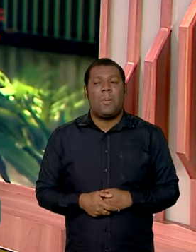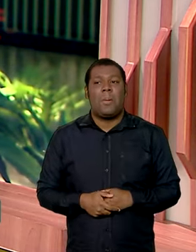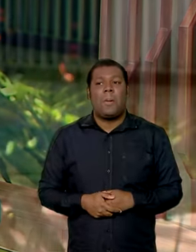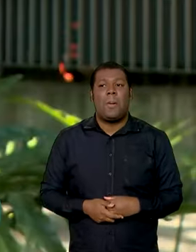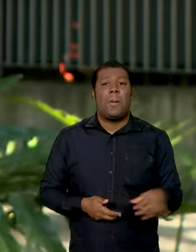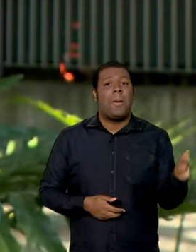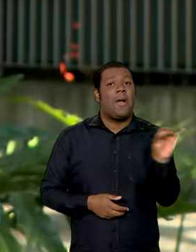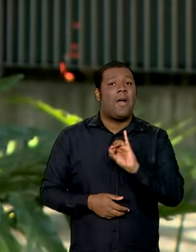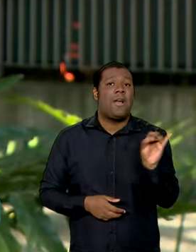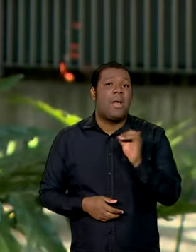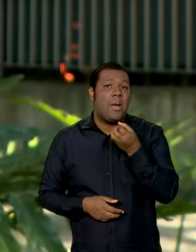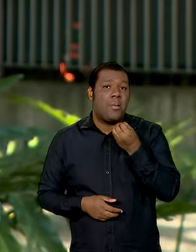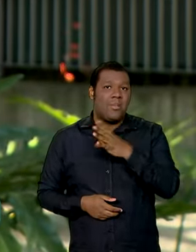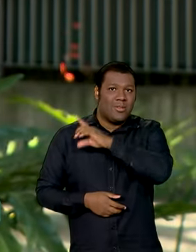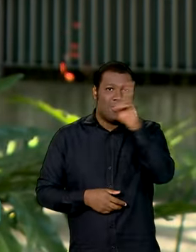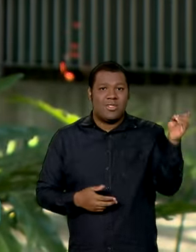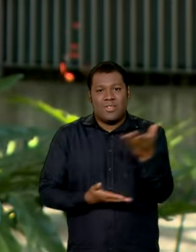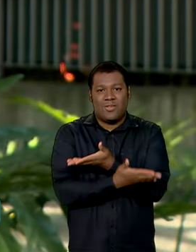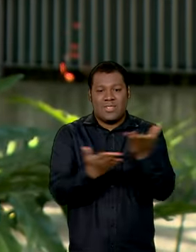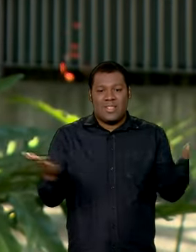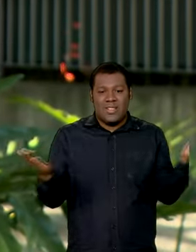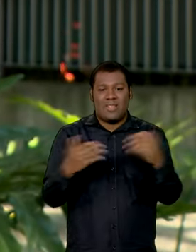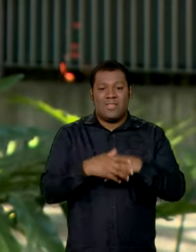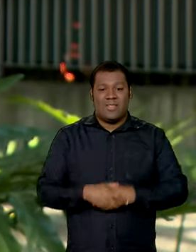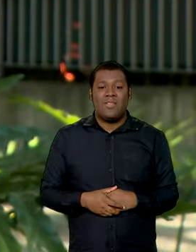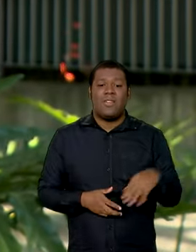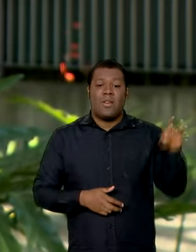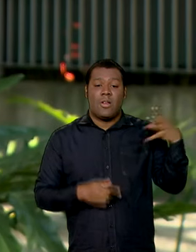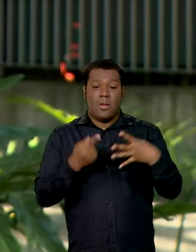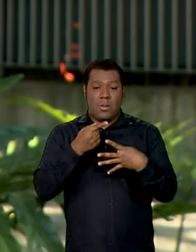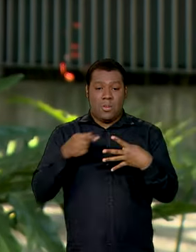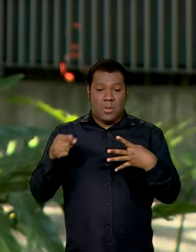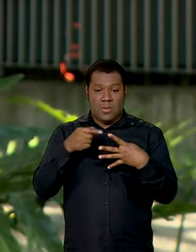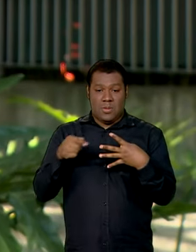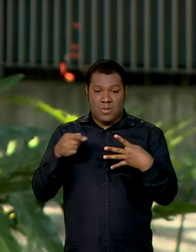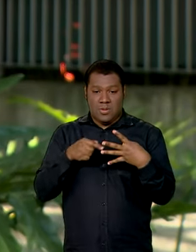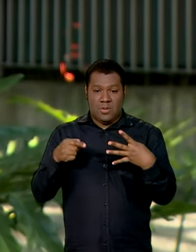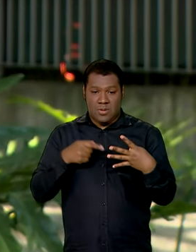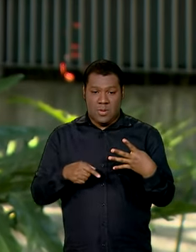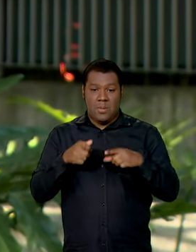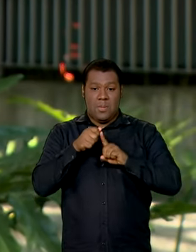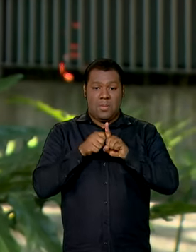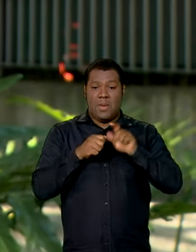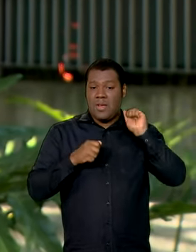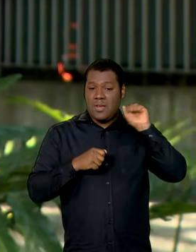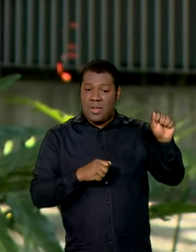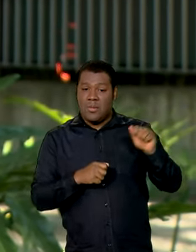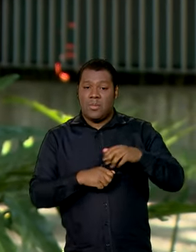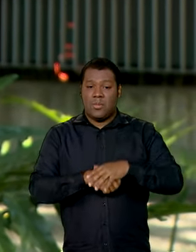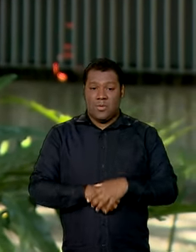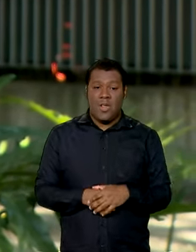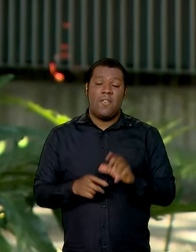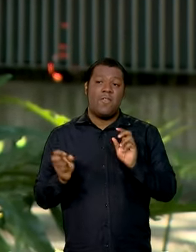Oi, Vanessa, bom dia a você, bom dia a todos. Olha, na quarta semana de abril, as exportações somaram